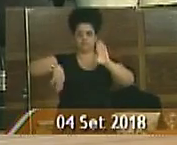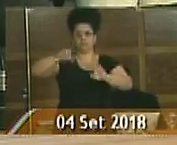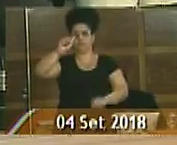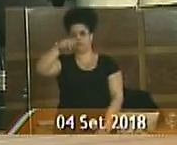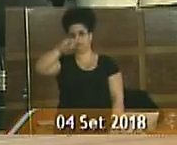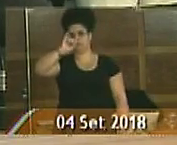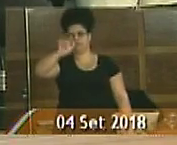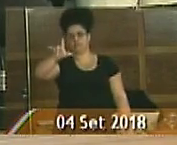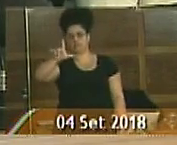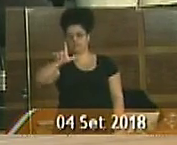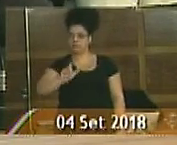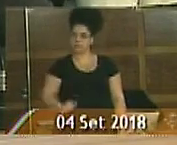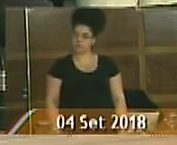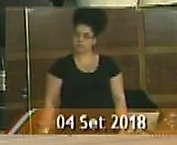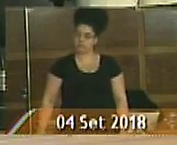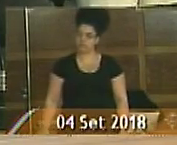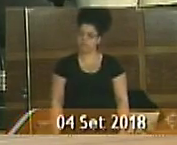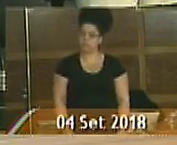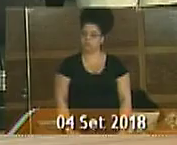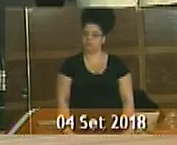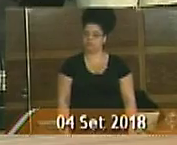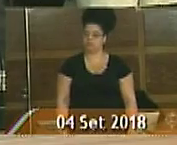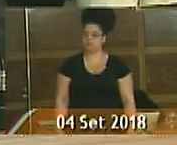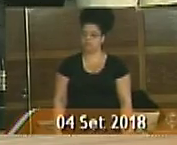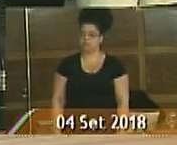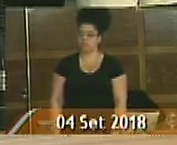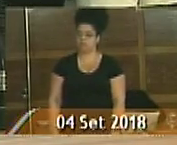Ayrton Senna da Silva, bairro Praia do Anil.